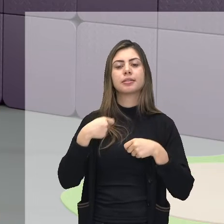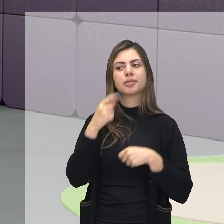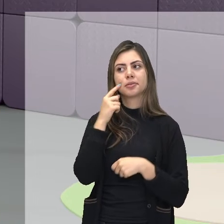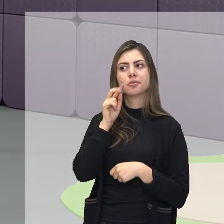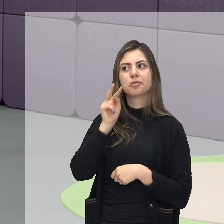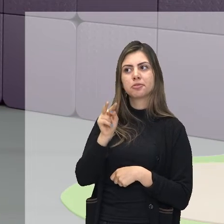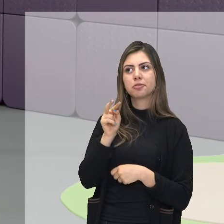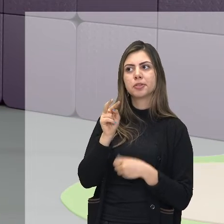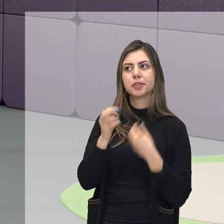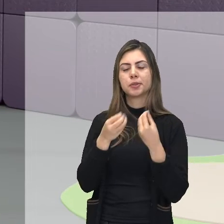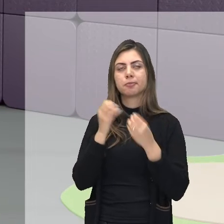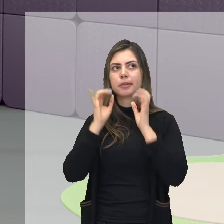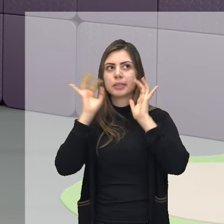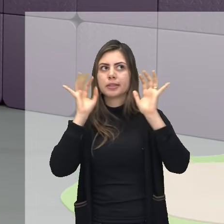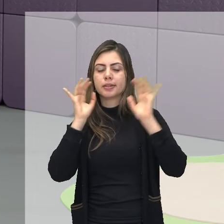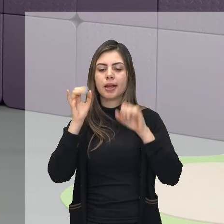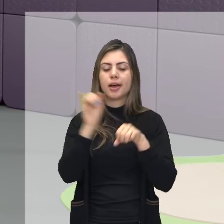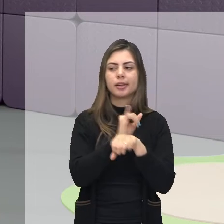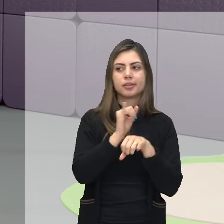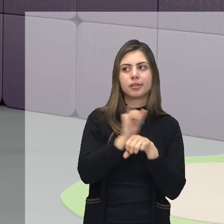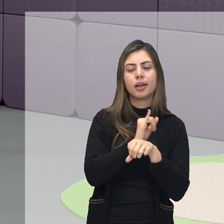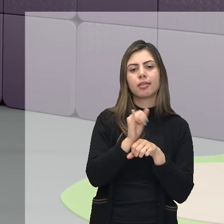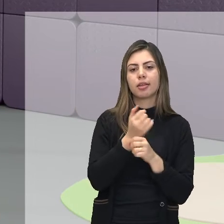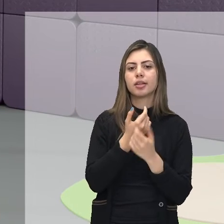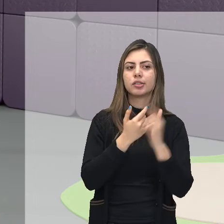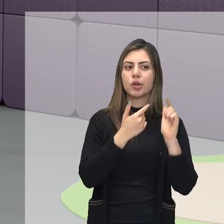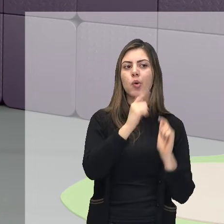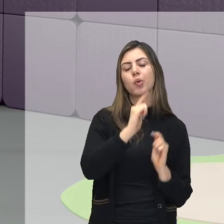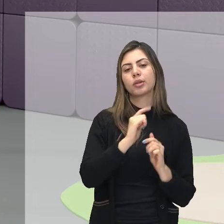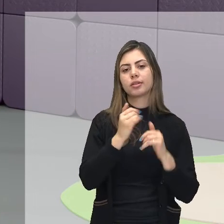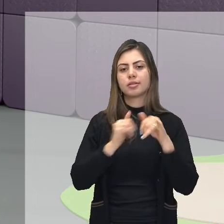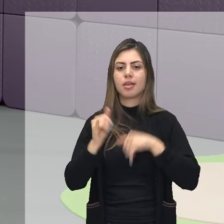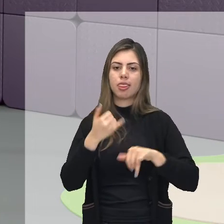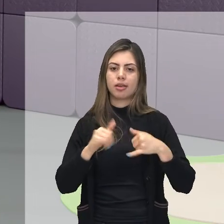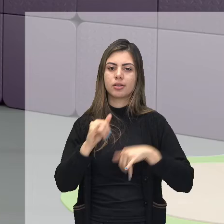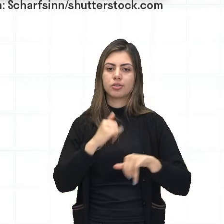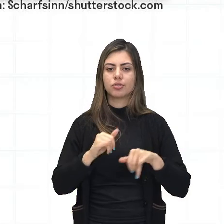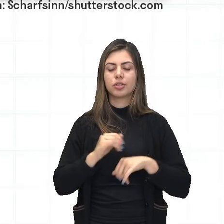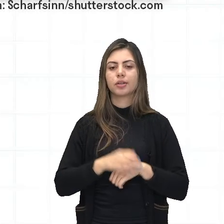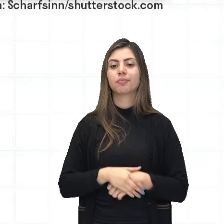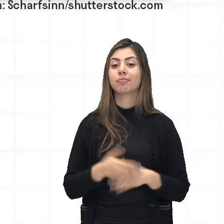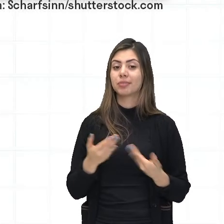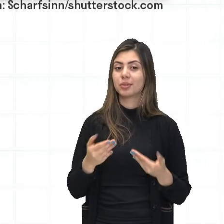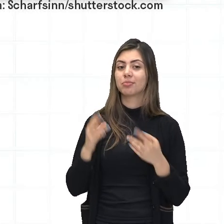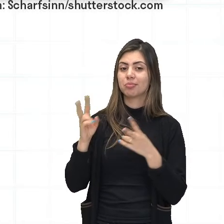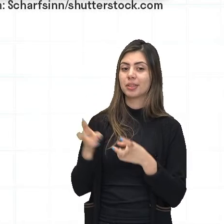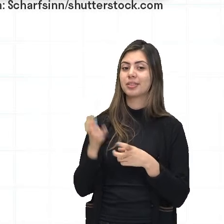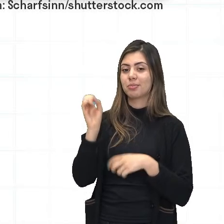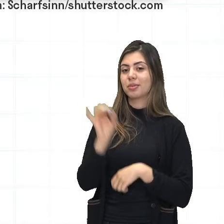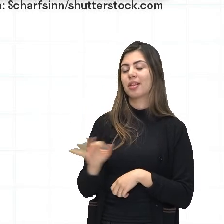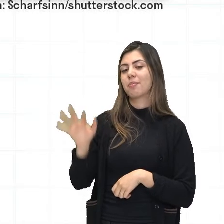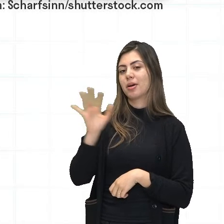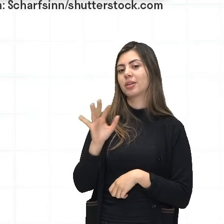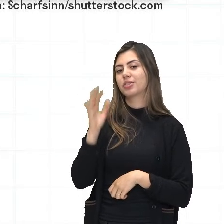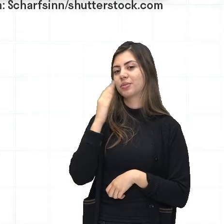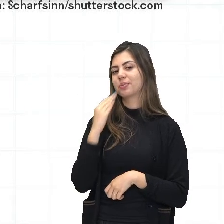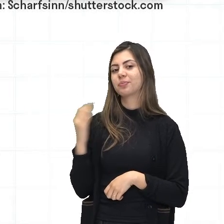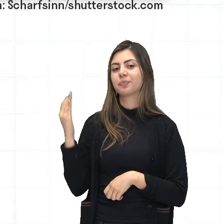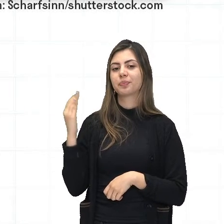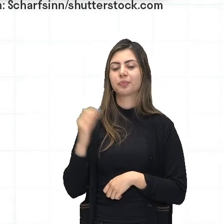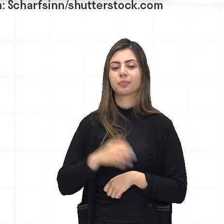maneira? Buscando energia alternativa, que é o que a gente observa aí na nossa cartela,